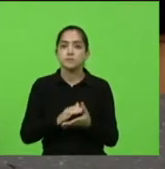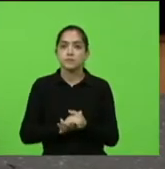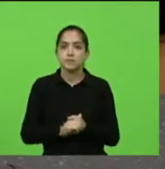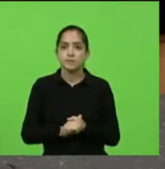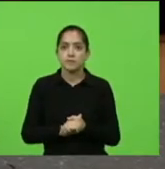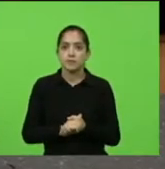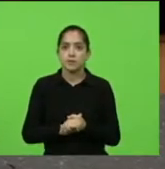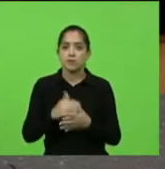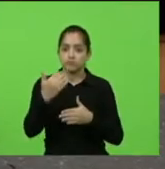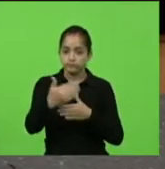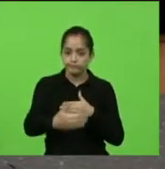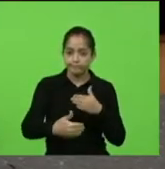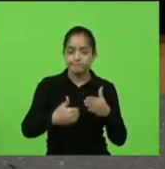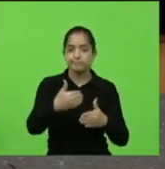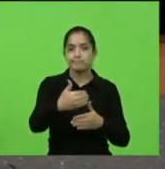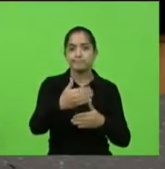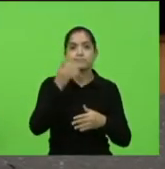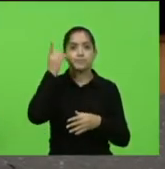posteriormente deputado federal.